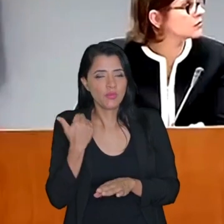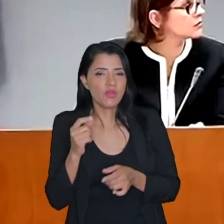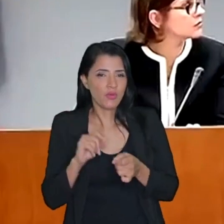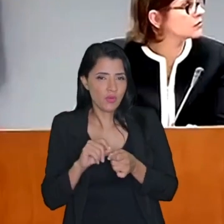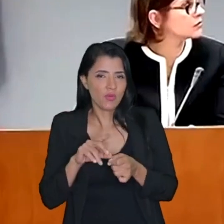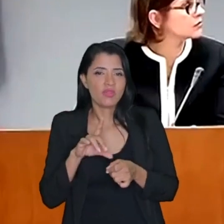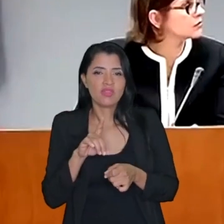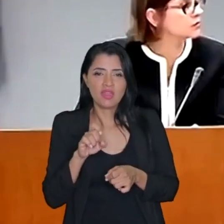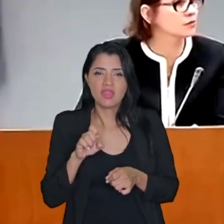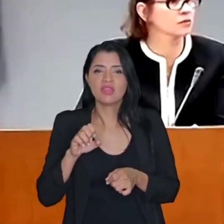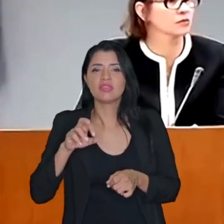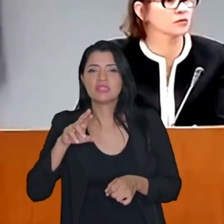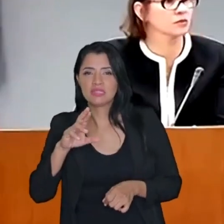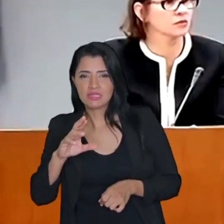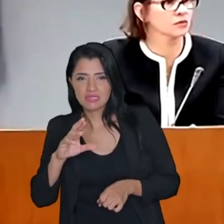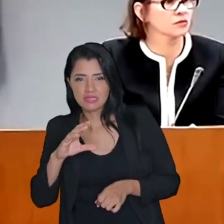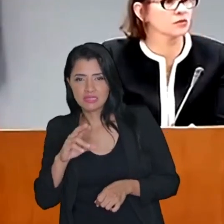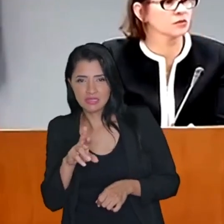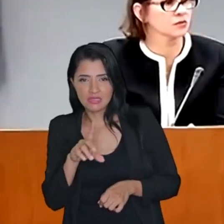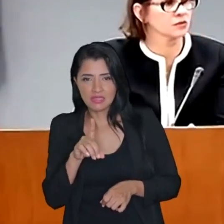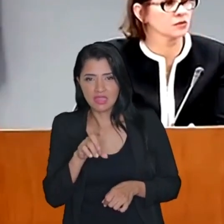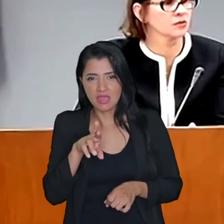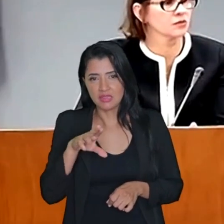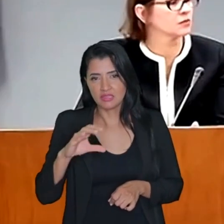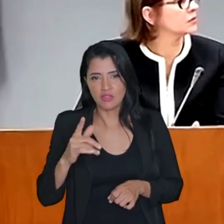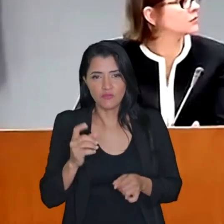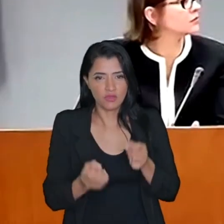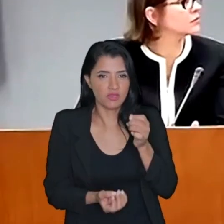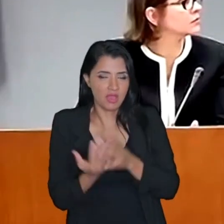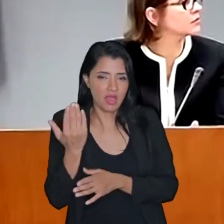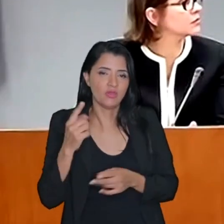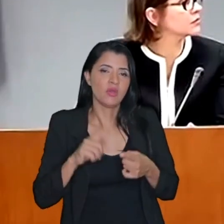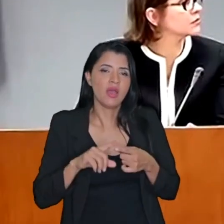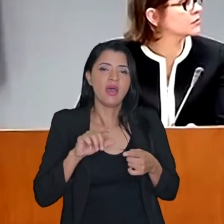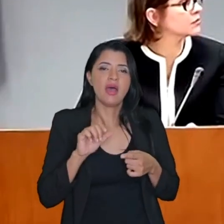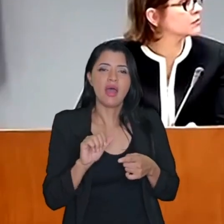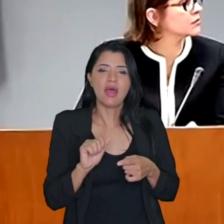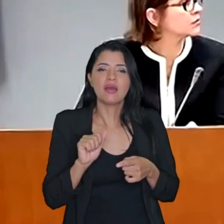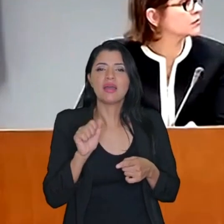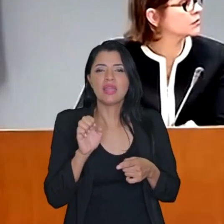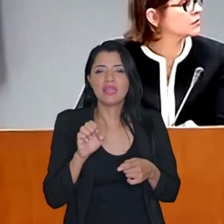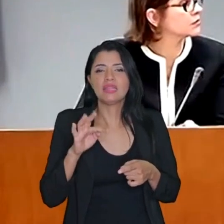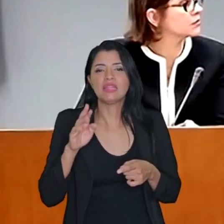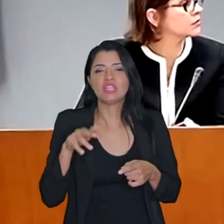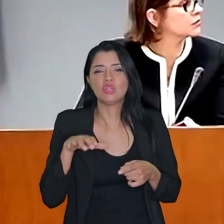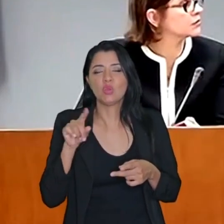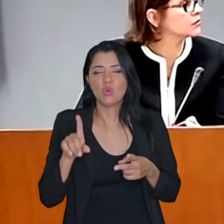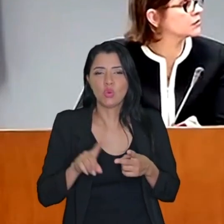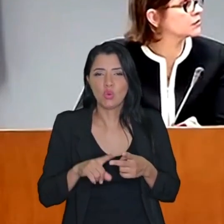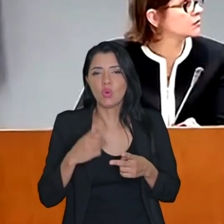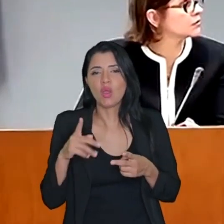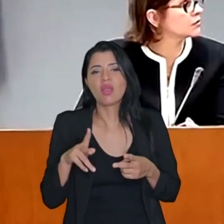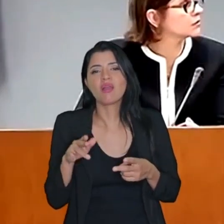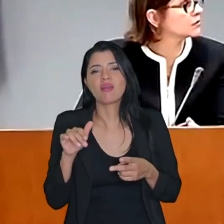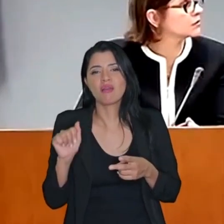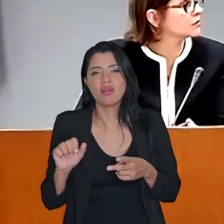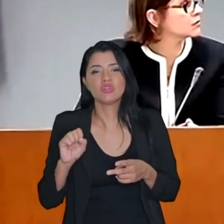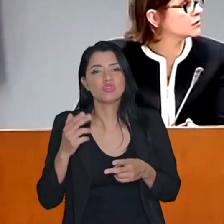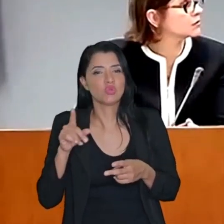DRCI foi criado, né? Estavam lá o Antenor, a Cacá Souza, que hoje está lá de volta, eles